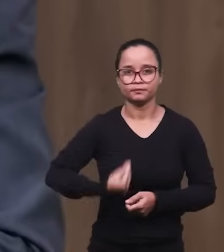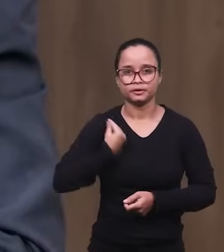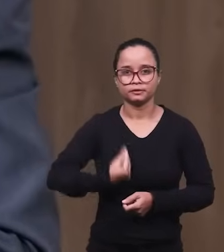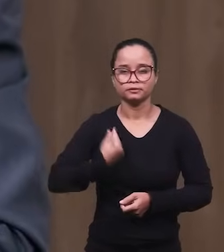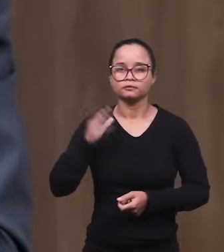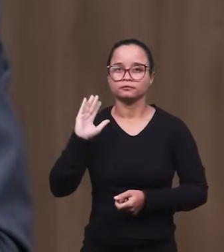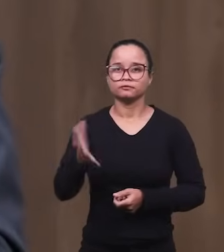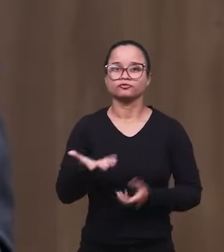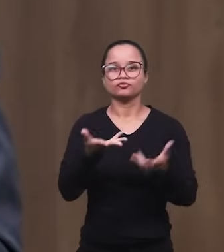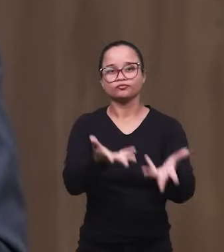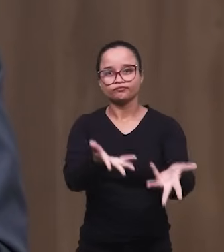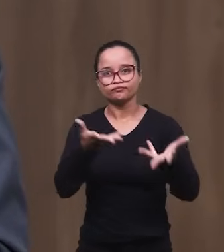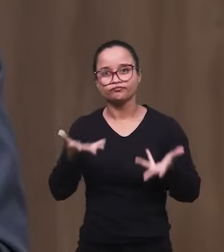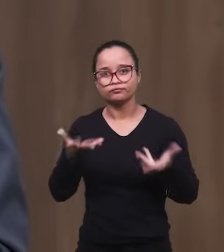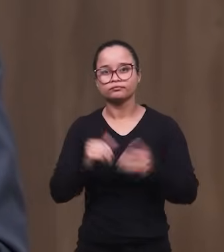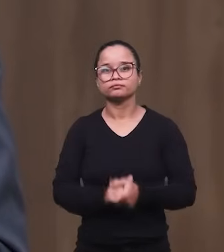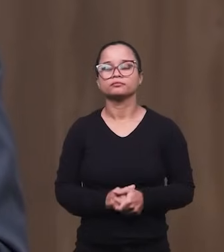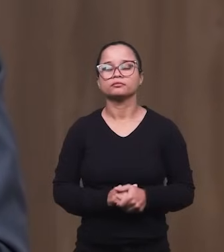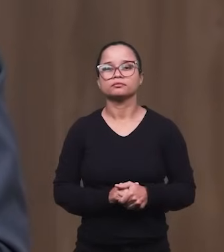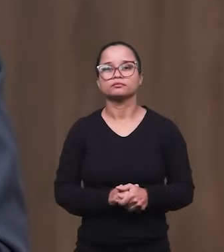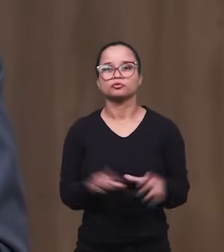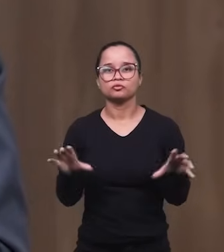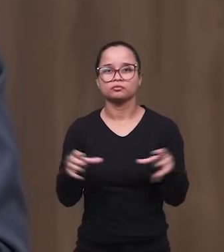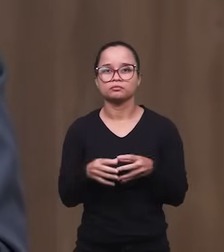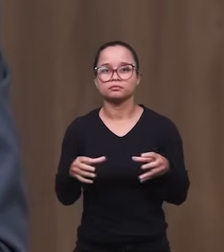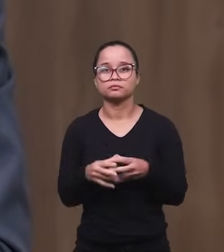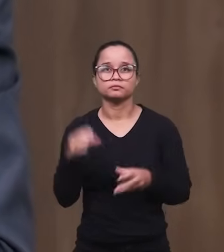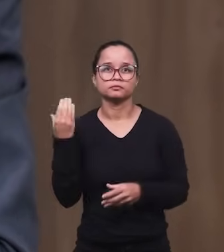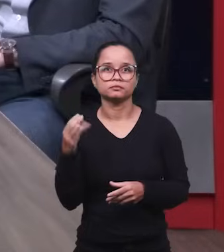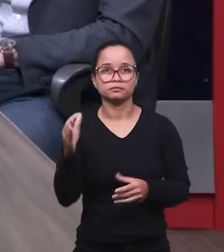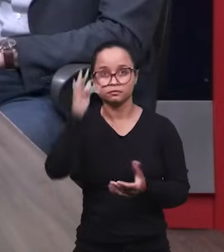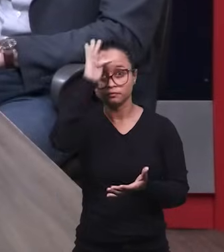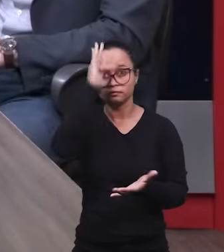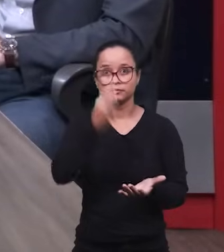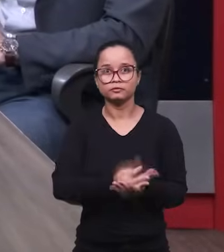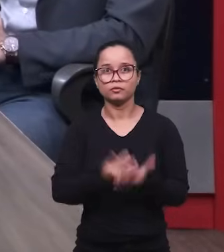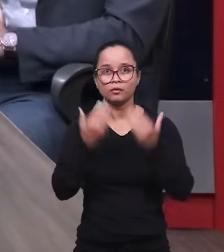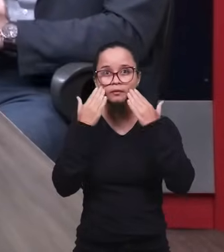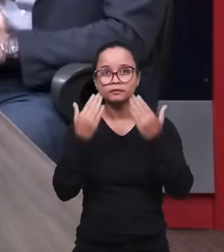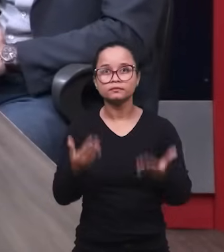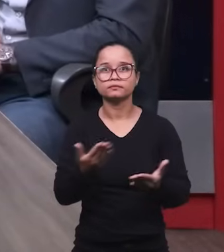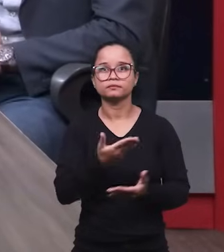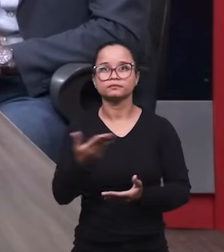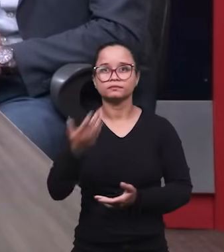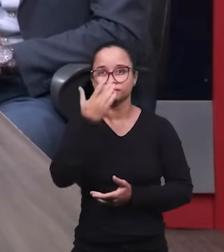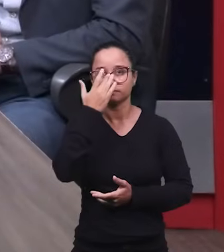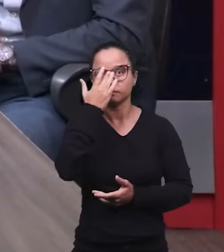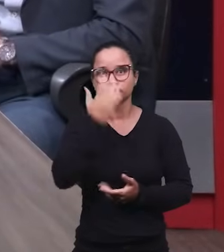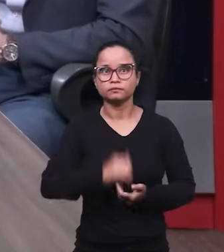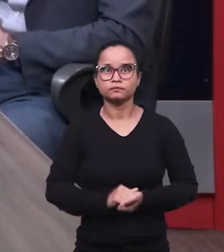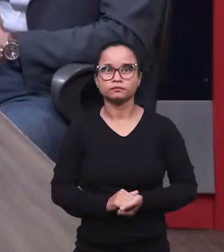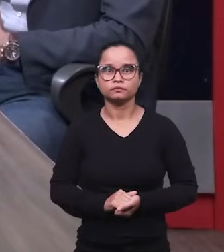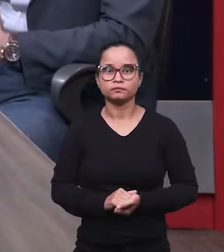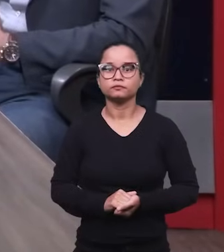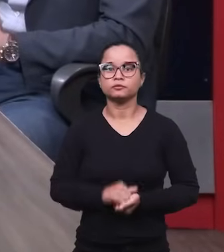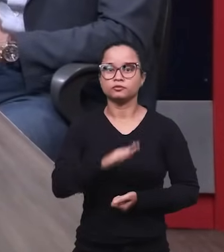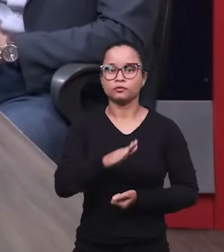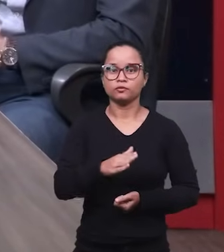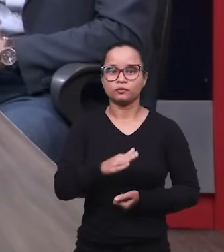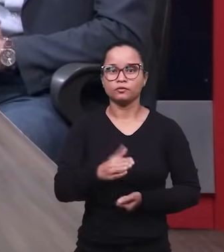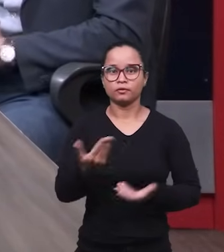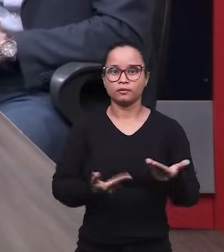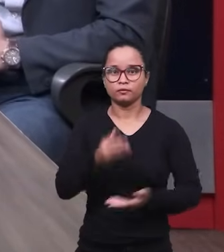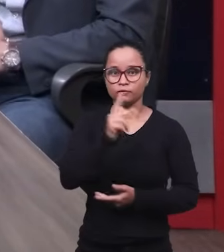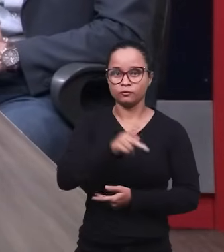com os nossos convidados, membros do Grupo Ciência e Fé, apresentar os componentes da mesa. O nosso irmão, o